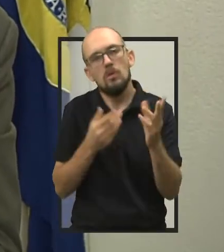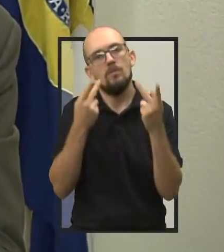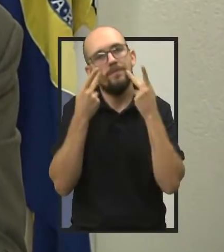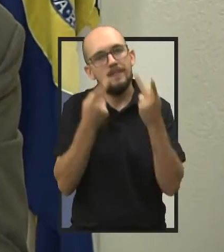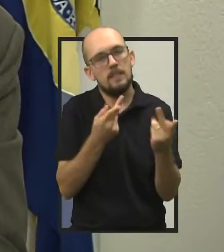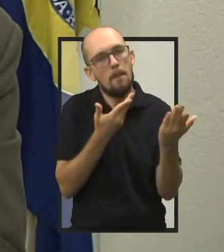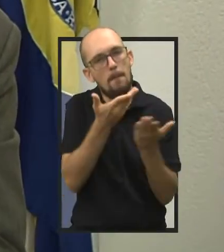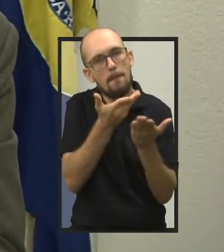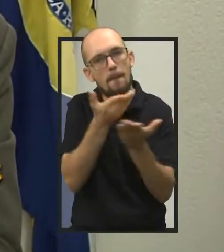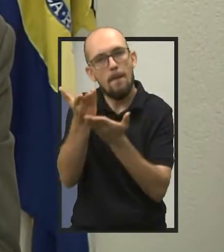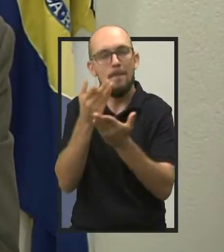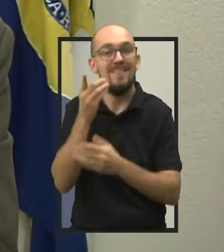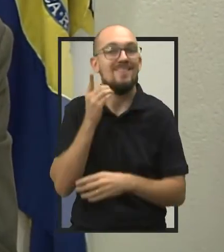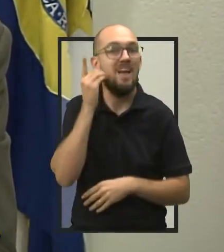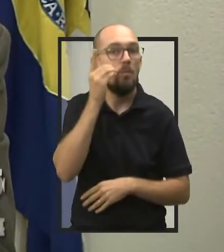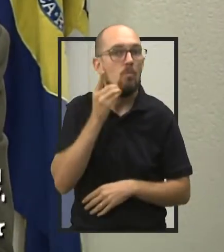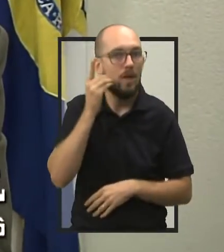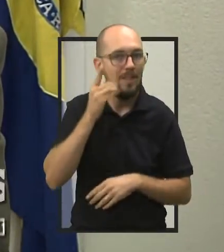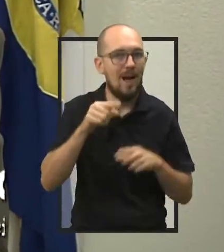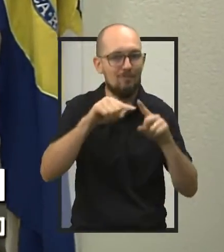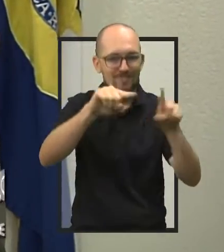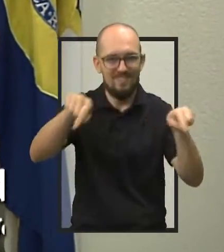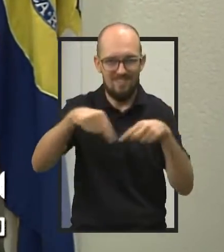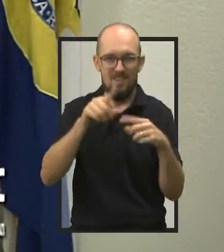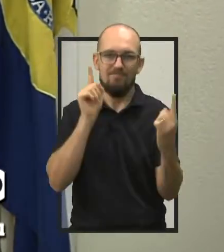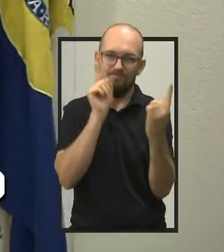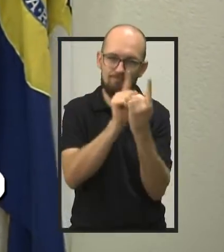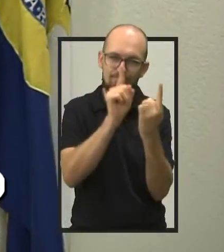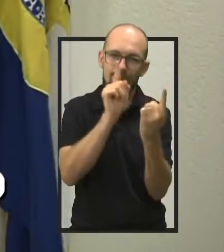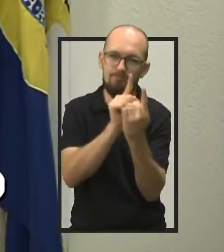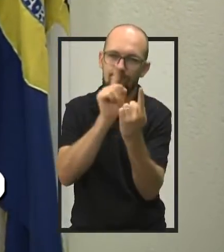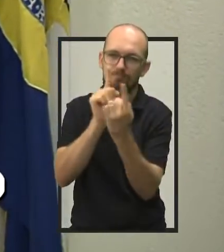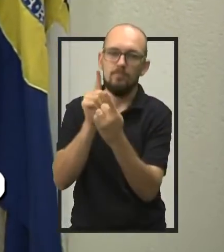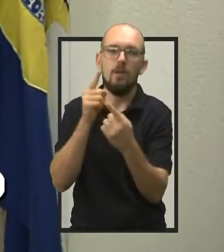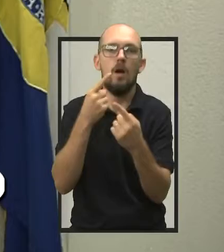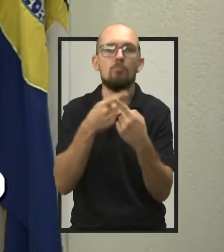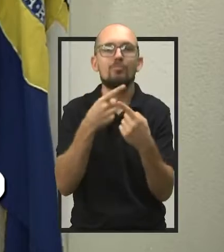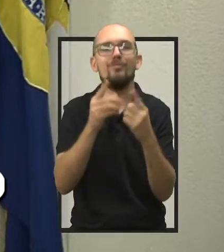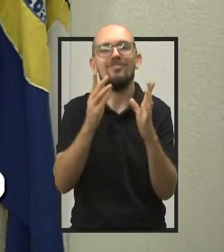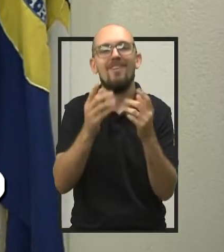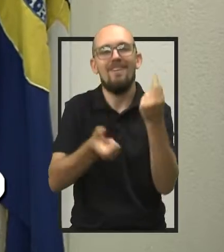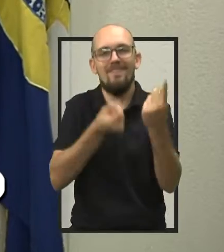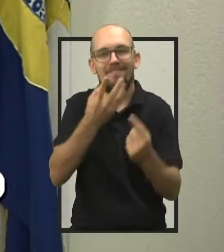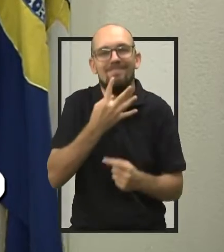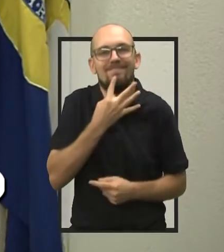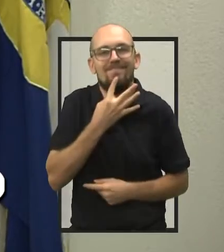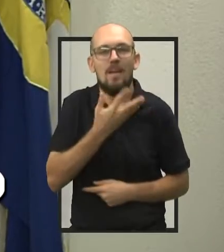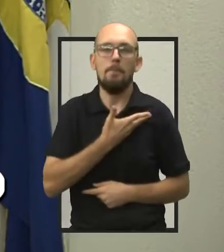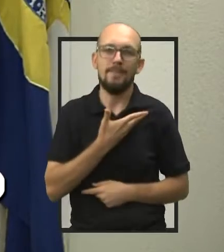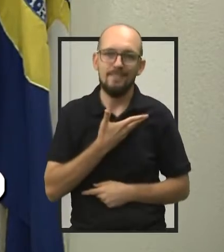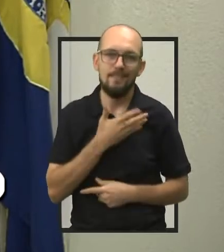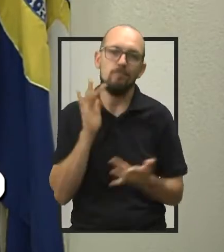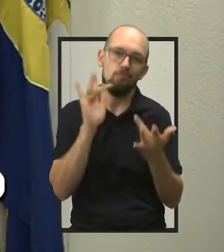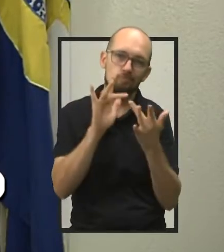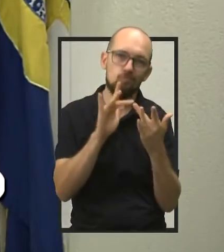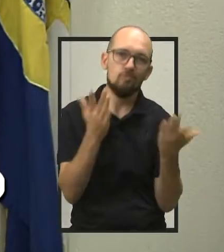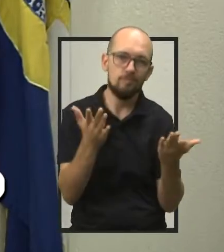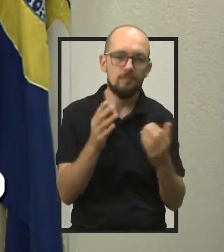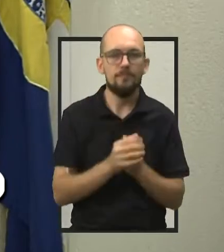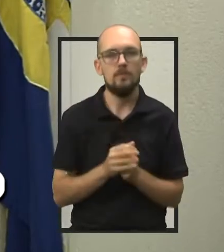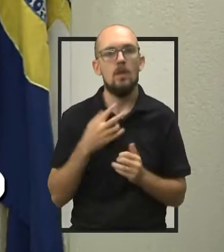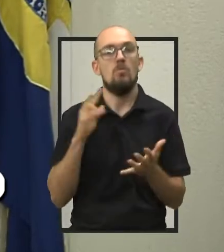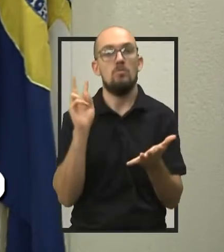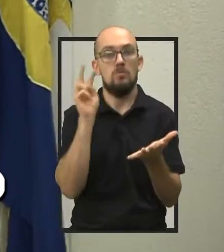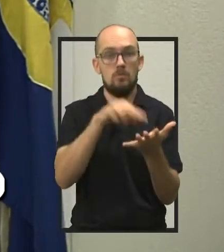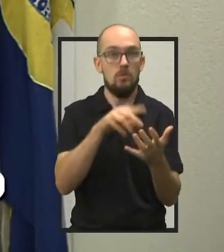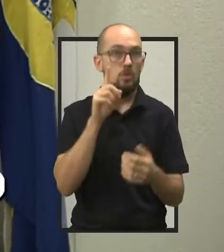nos gabinetes de deputados federais que a gente tem essa amizade, tem uma liberdade de conversar com eles. Estive lá